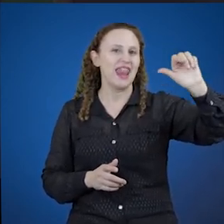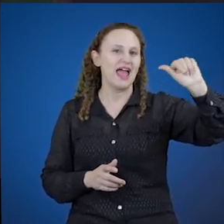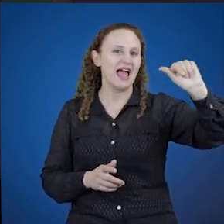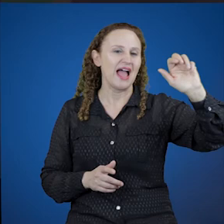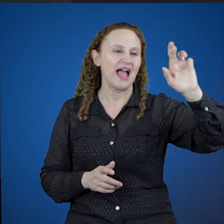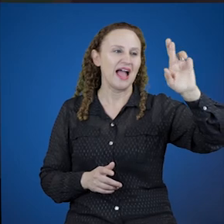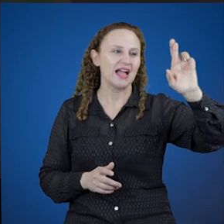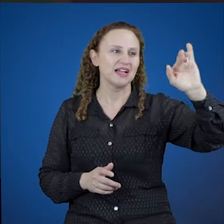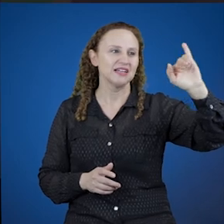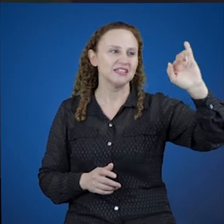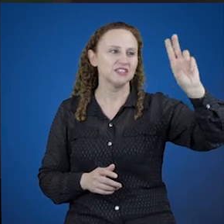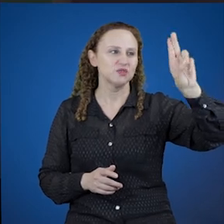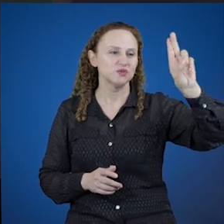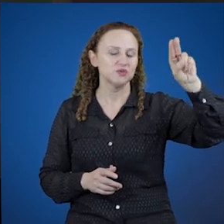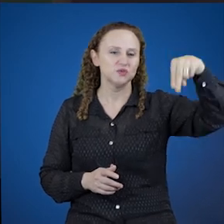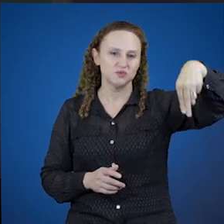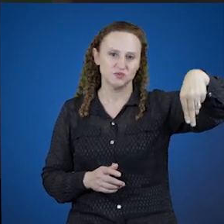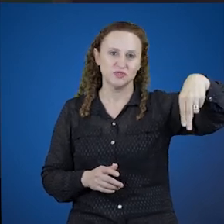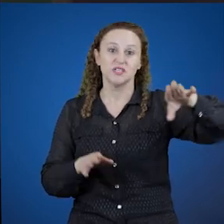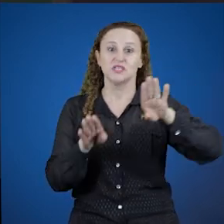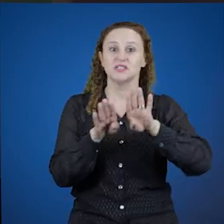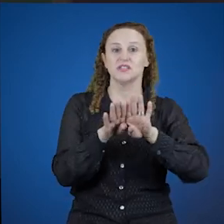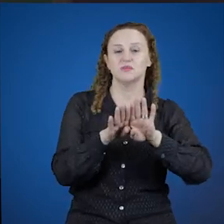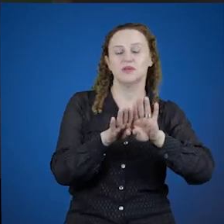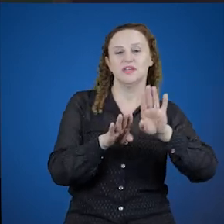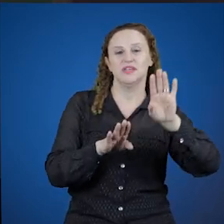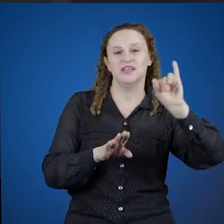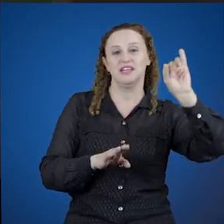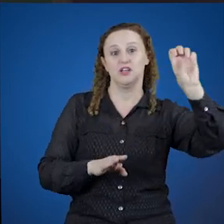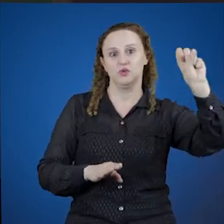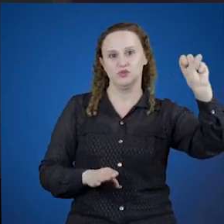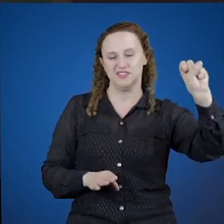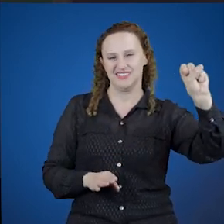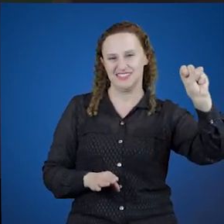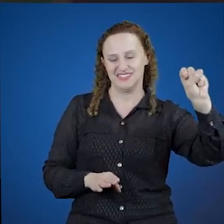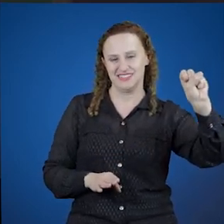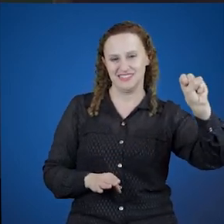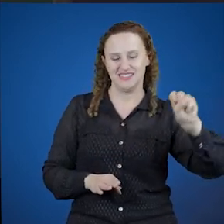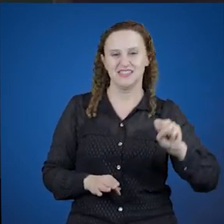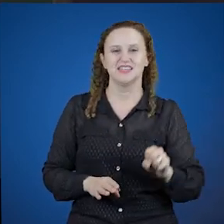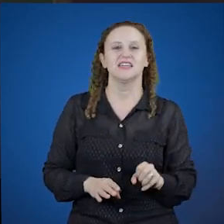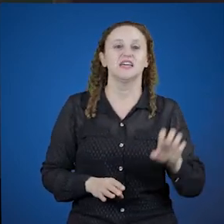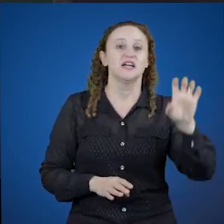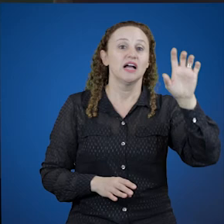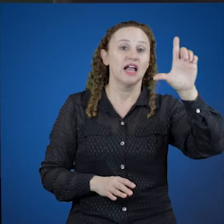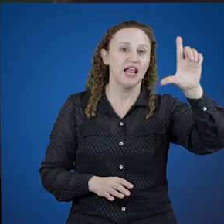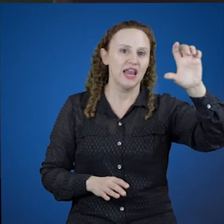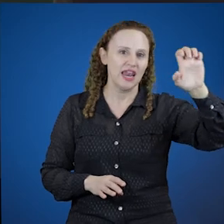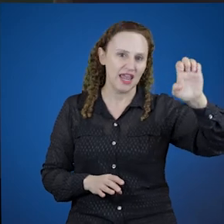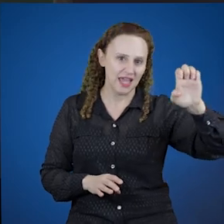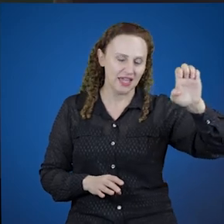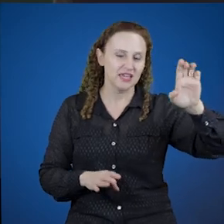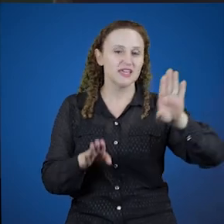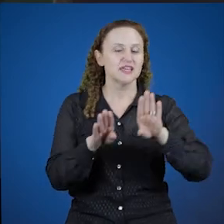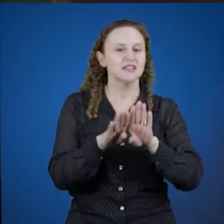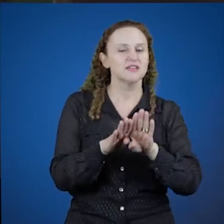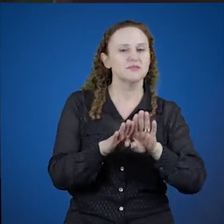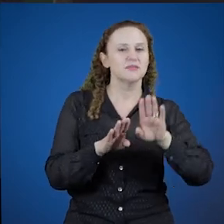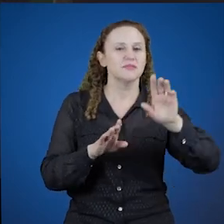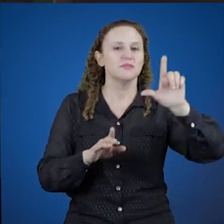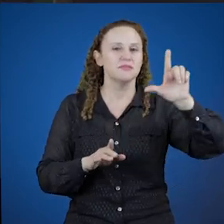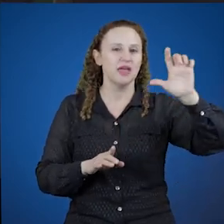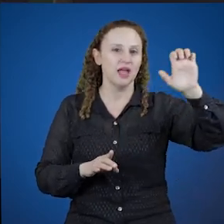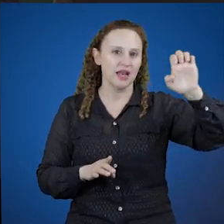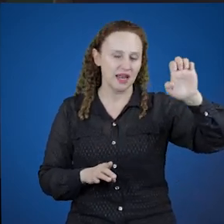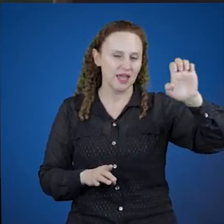agricolarum agrícolas agrícolas agrícolas agrícolas